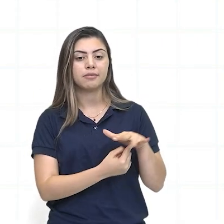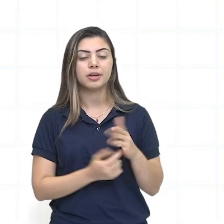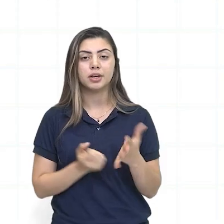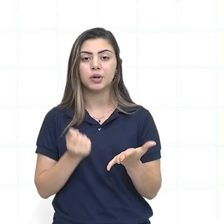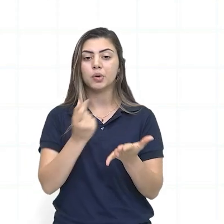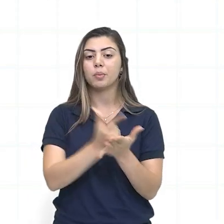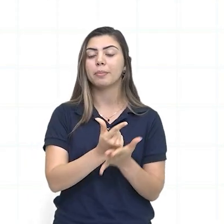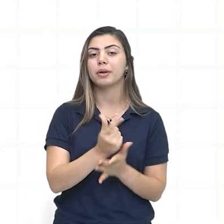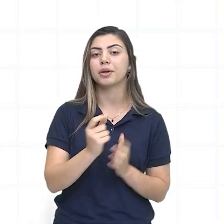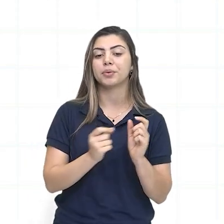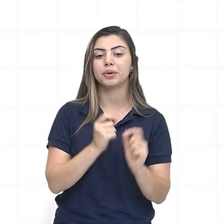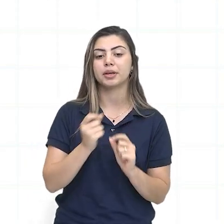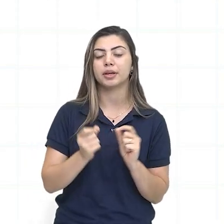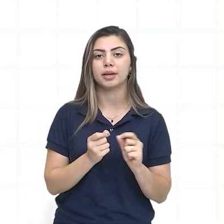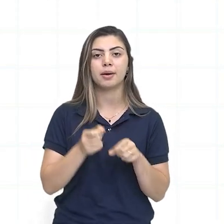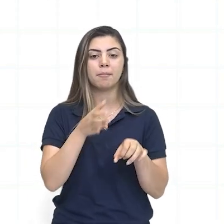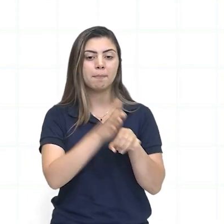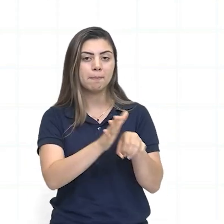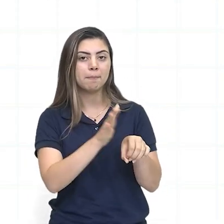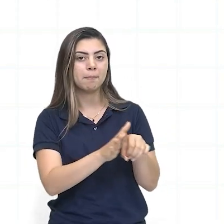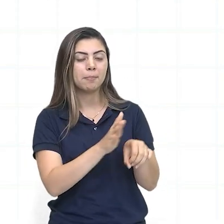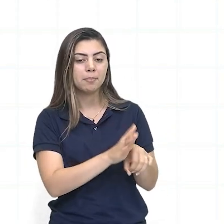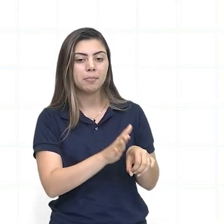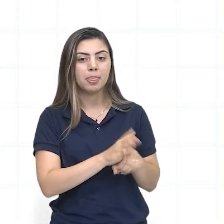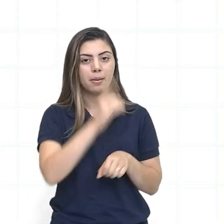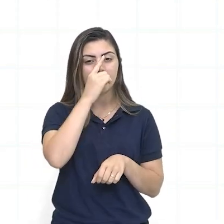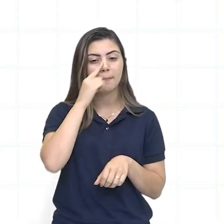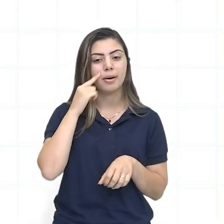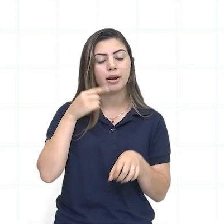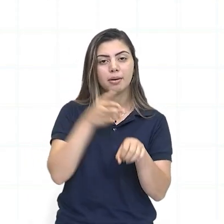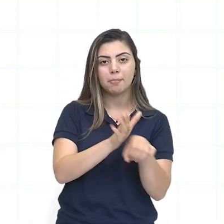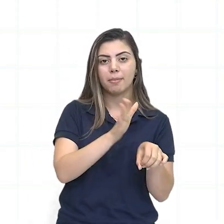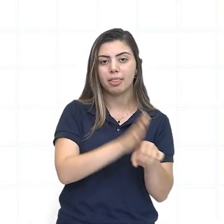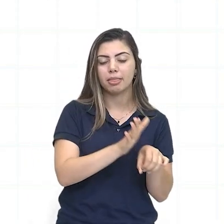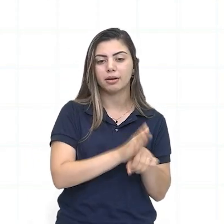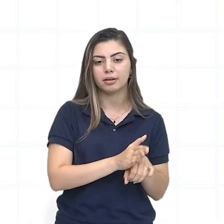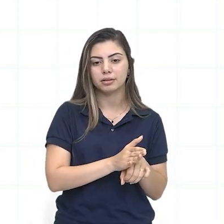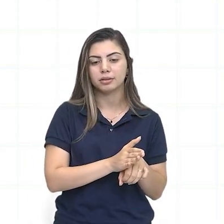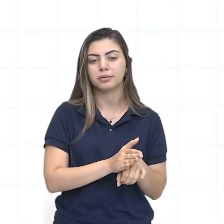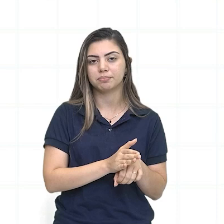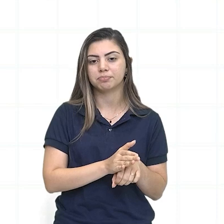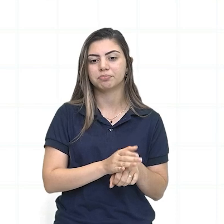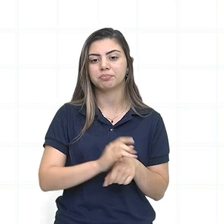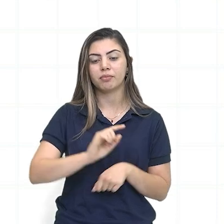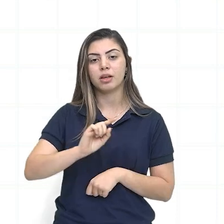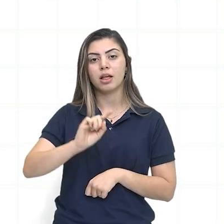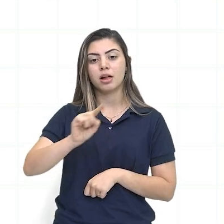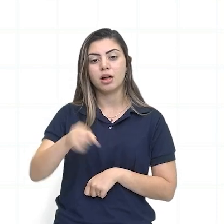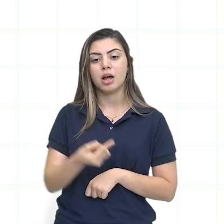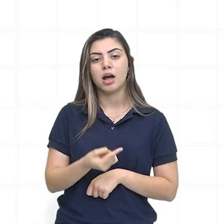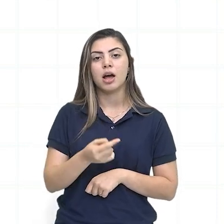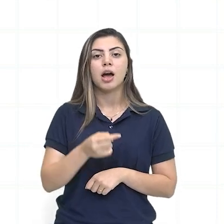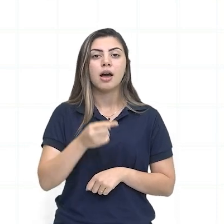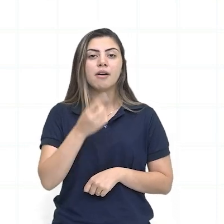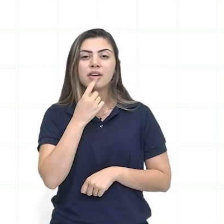pontos. Comprei o quê? Batatas. Aqui eu tenho uma enumeração, certo?